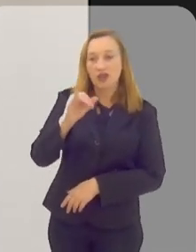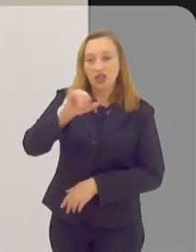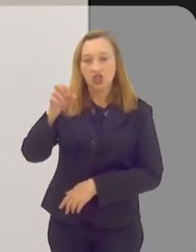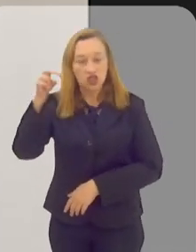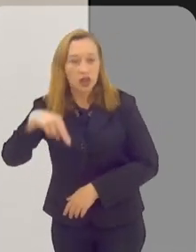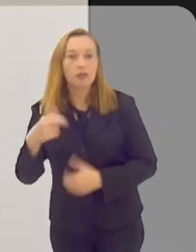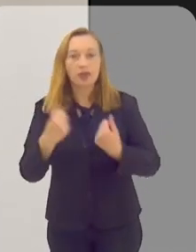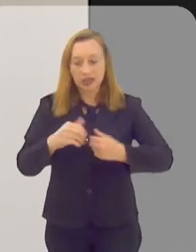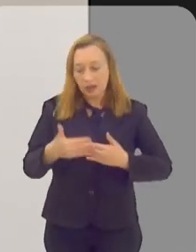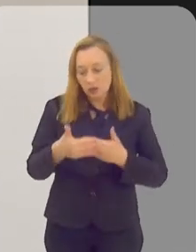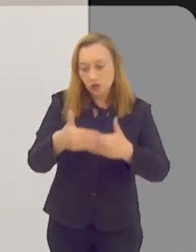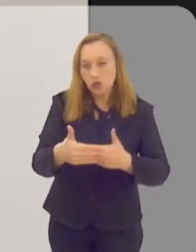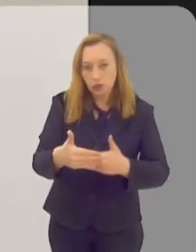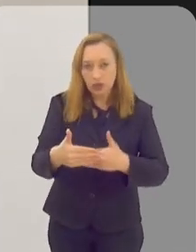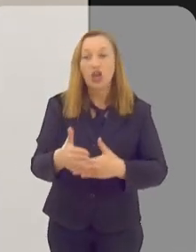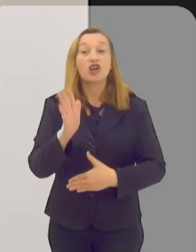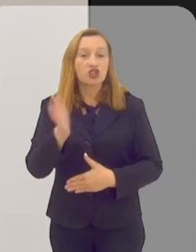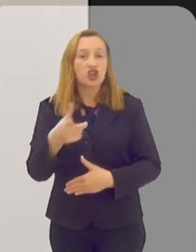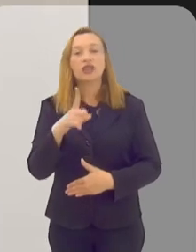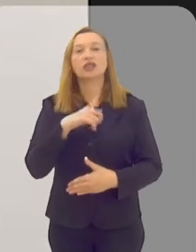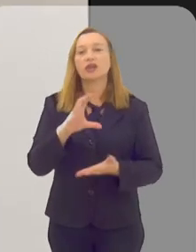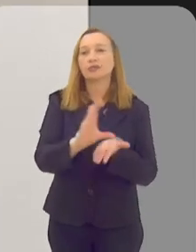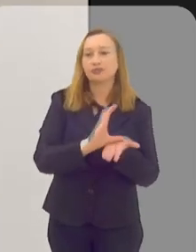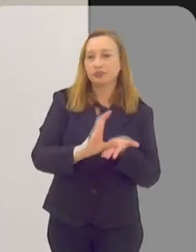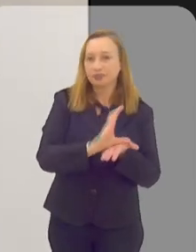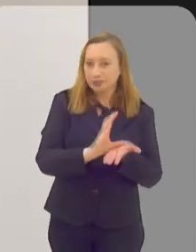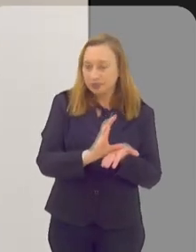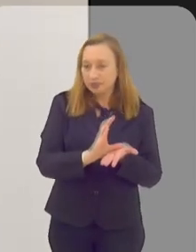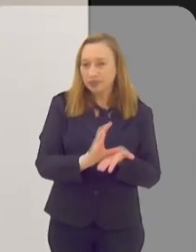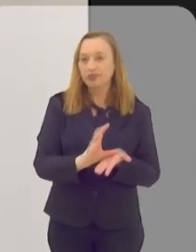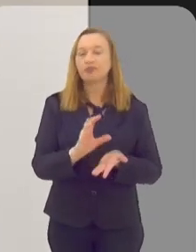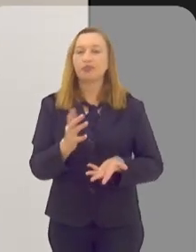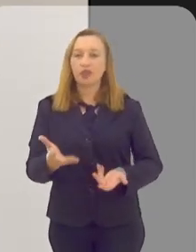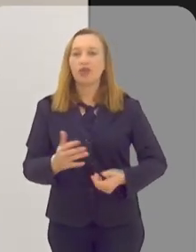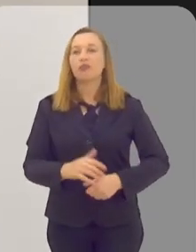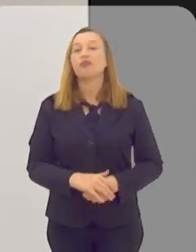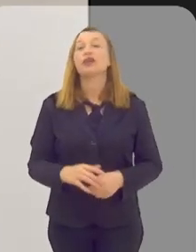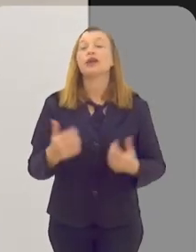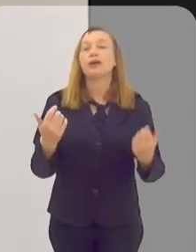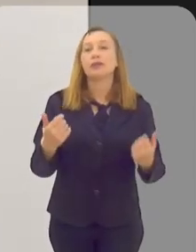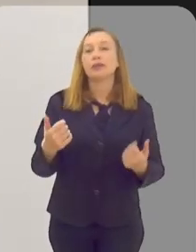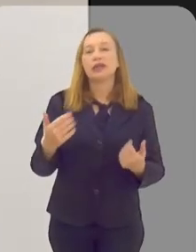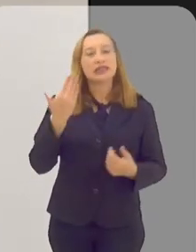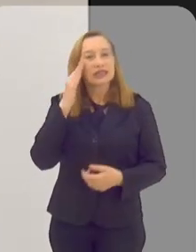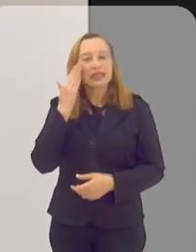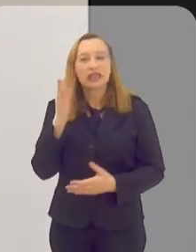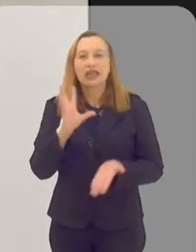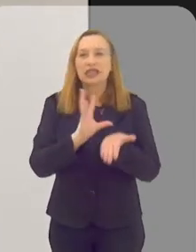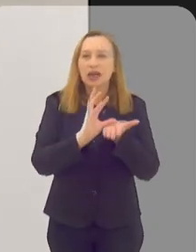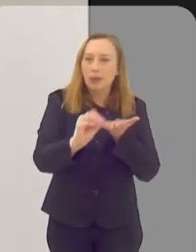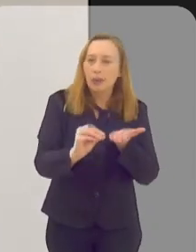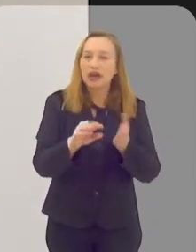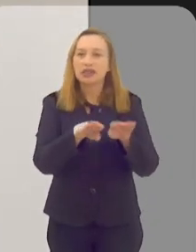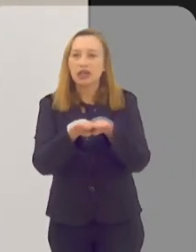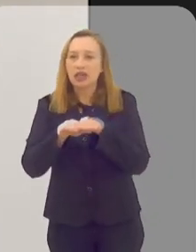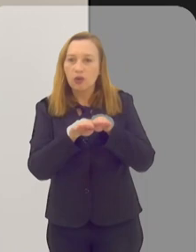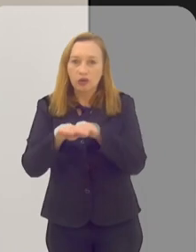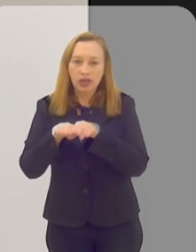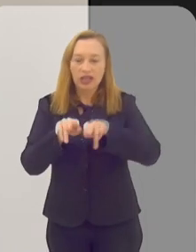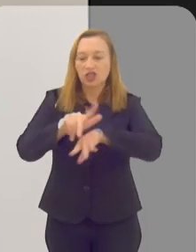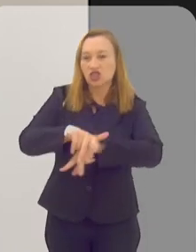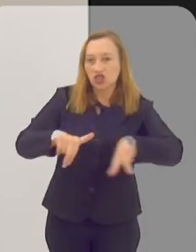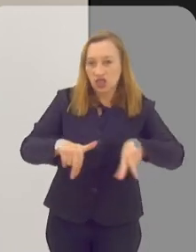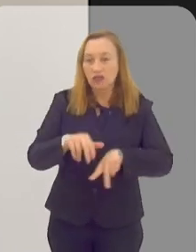ela precisava dar esse passo. A gente já tem um conselho de ESG, mas a gente entendeu que essa pauta,